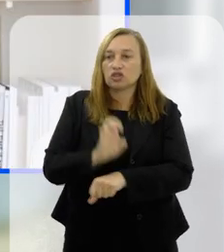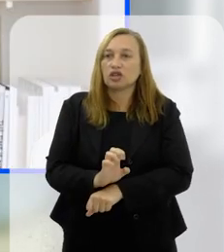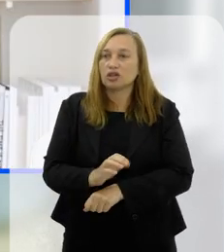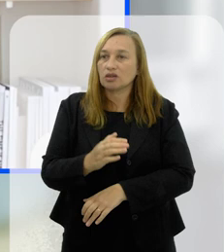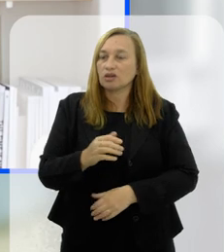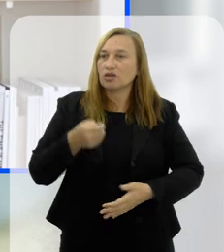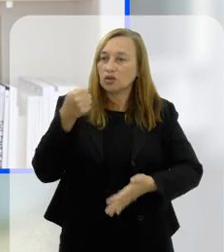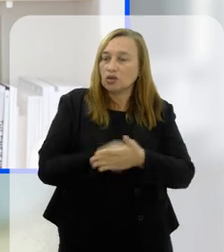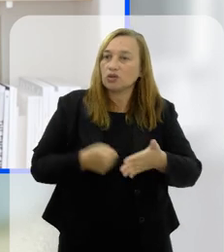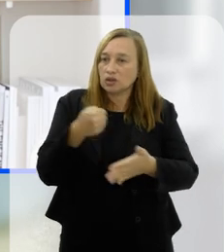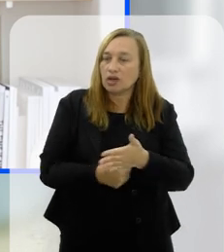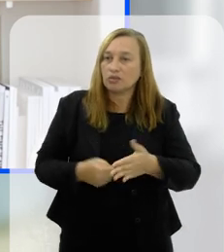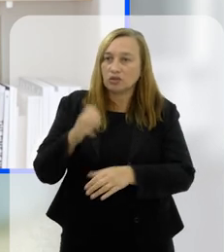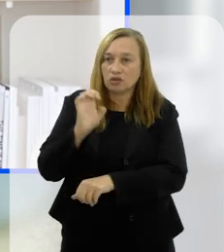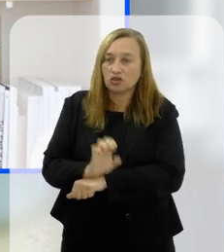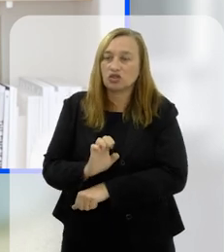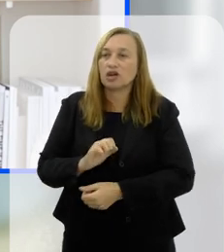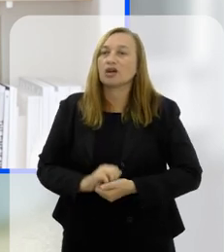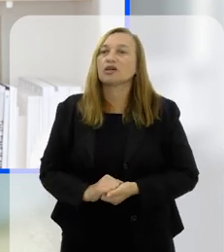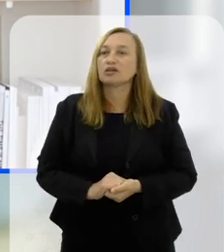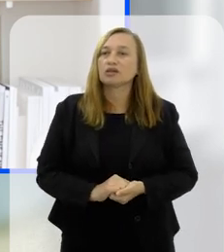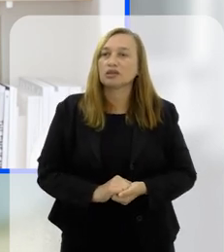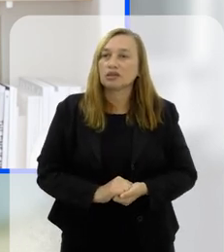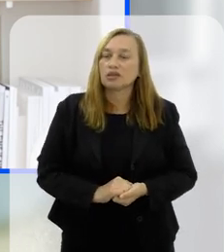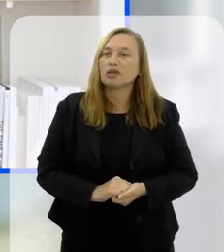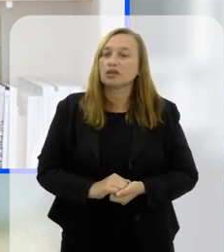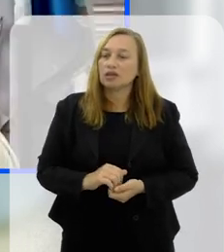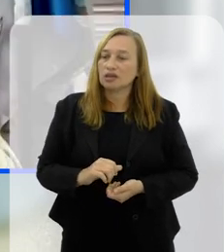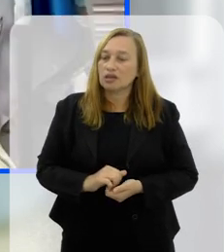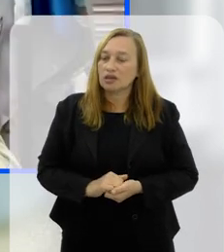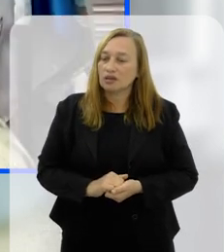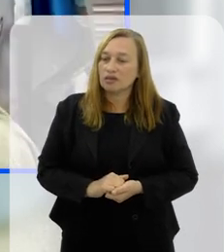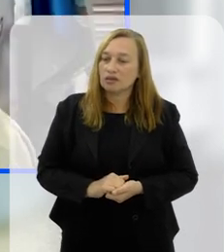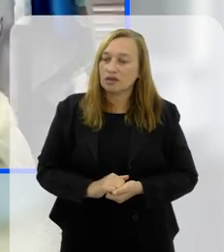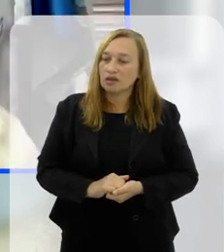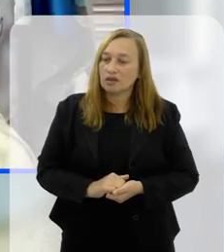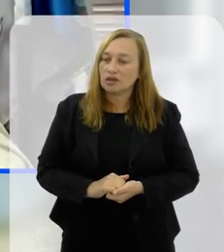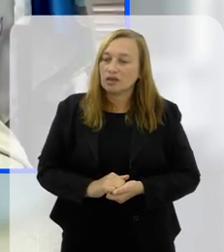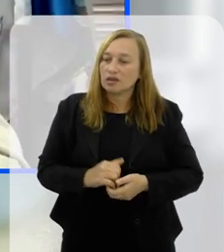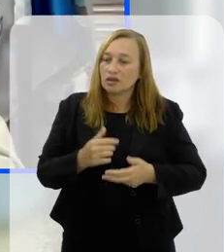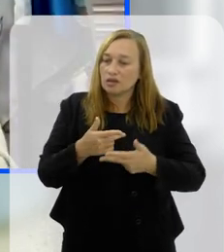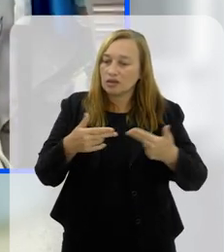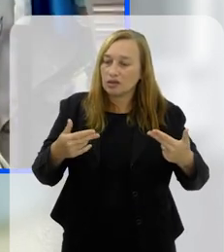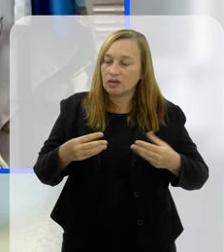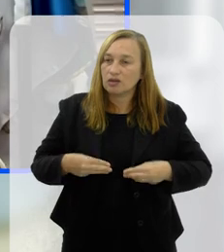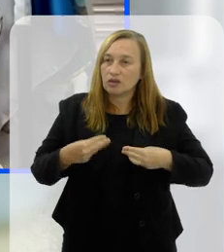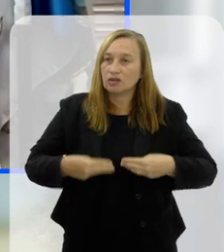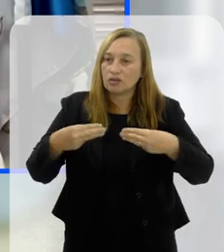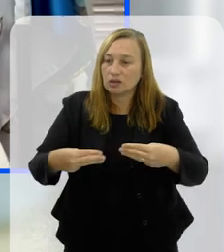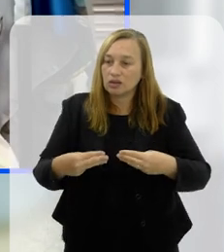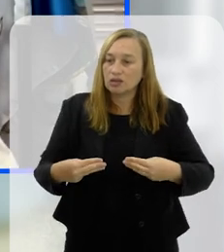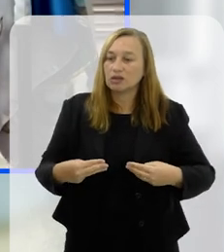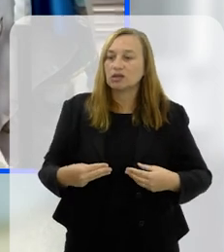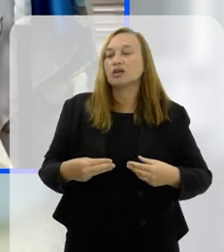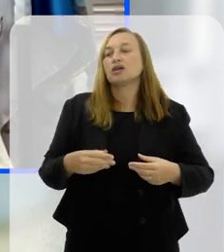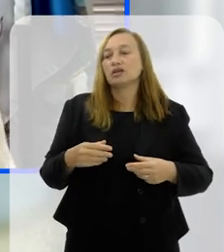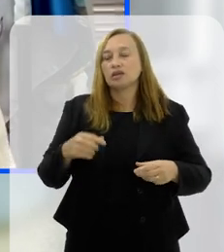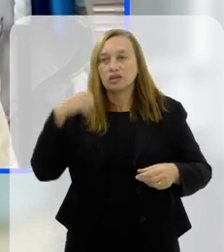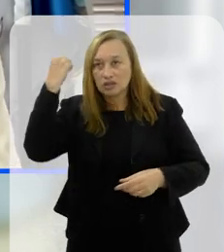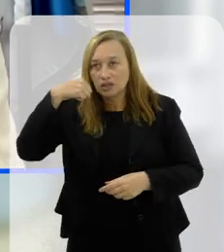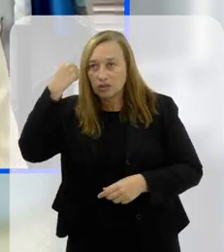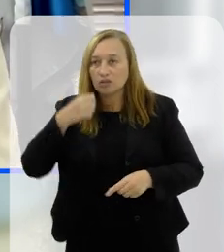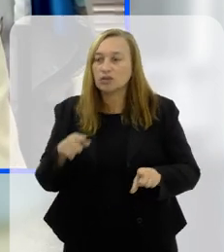defender o nosso estado Obrigado pelo nosso estado que possa vir benefício através tá dos Ministérios através dos nossos